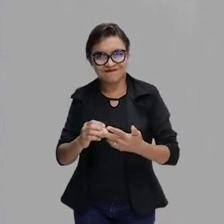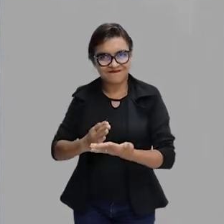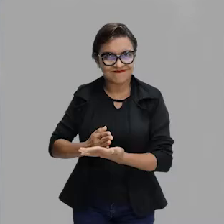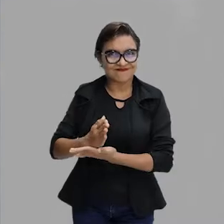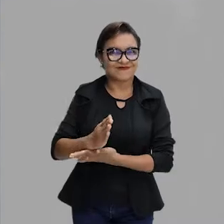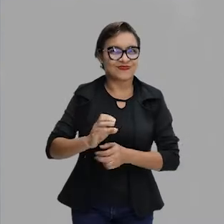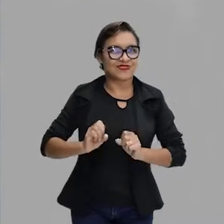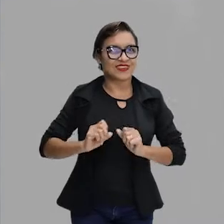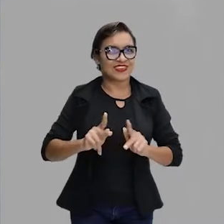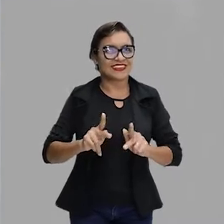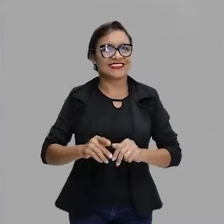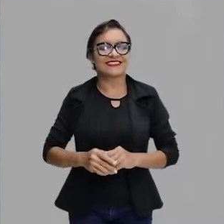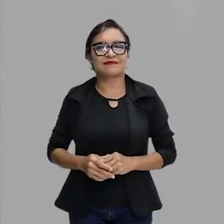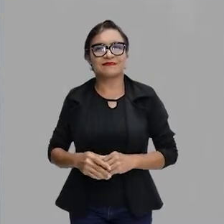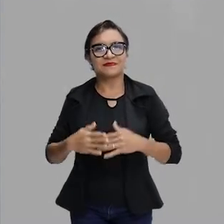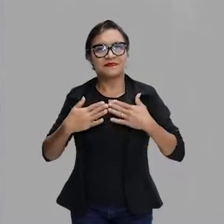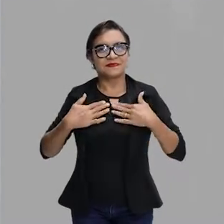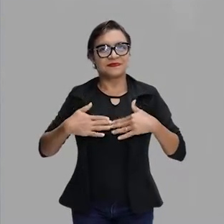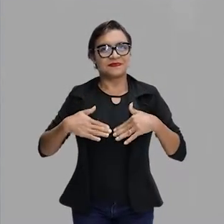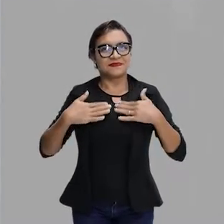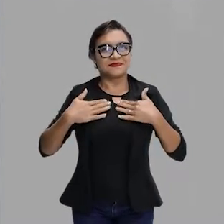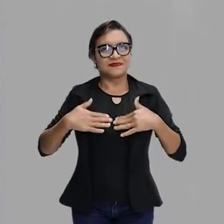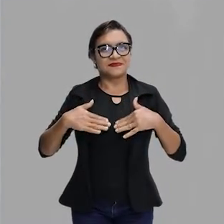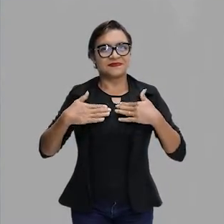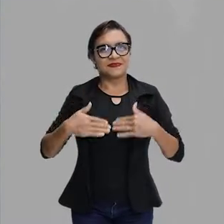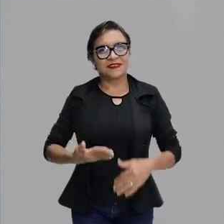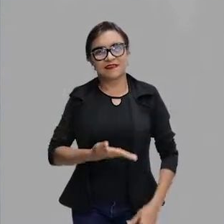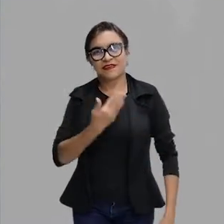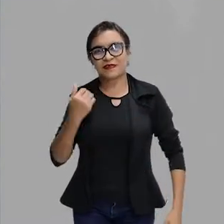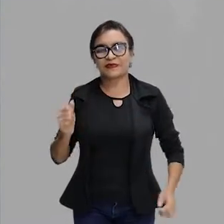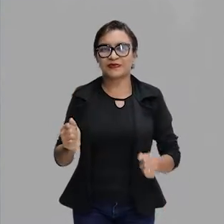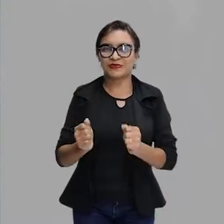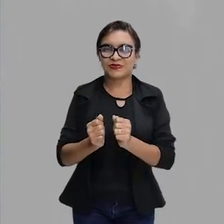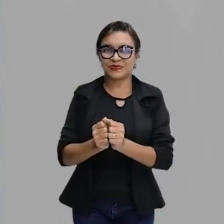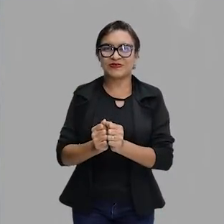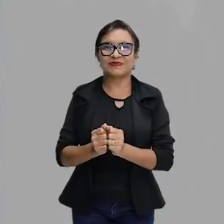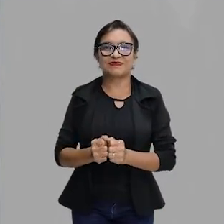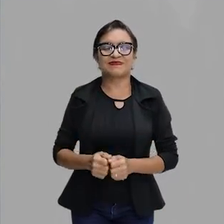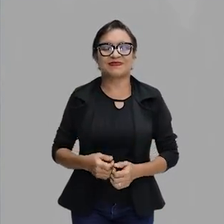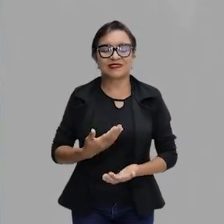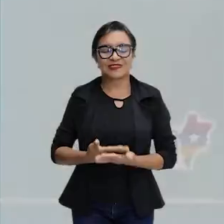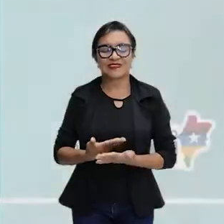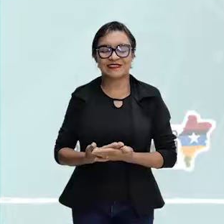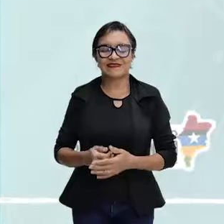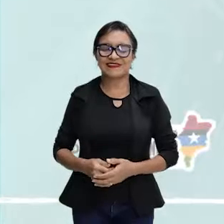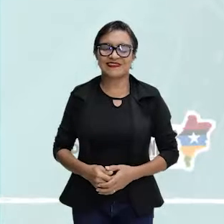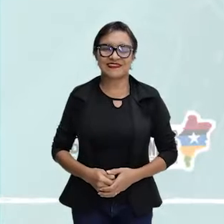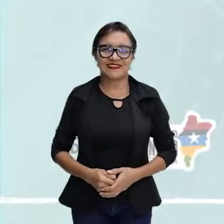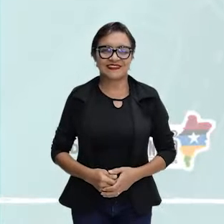ó, respira, vem comigo que tu não vai te decepcionar.